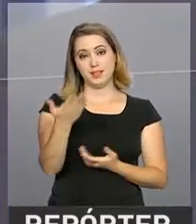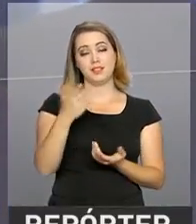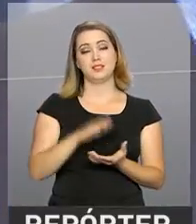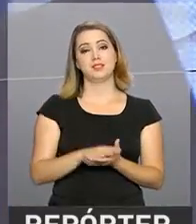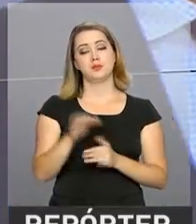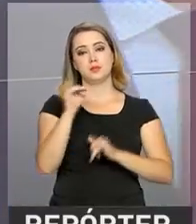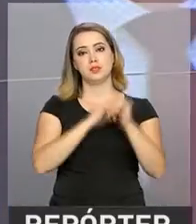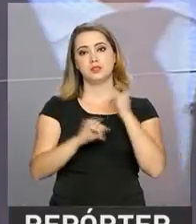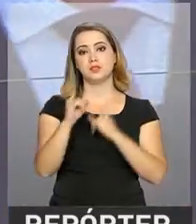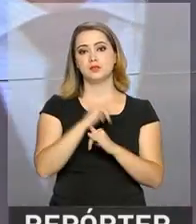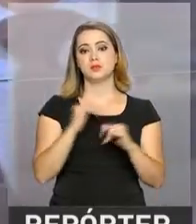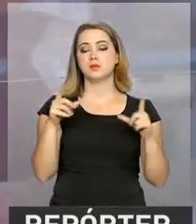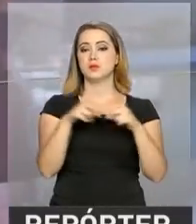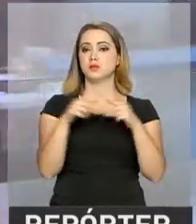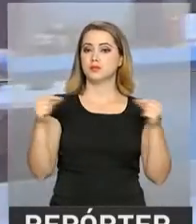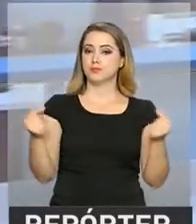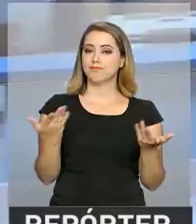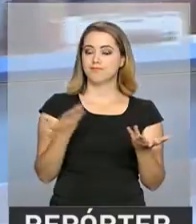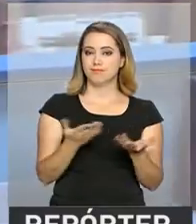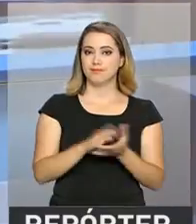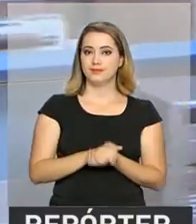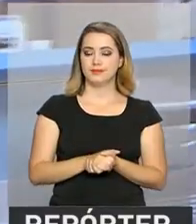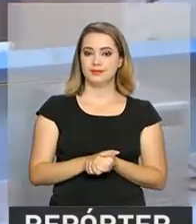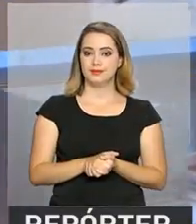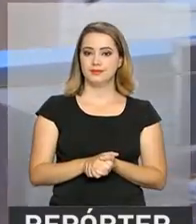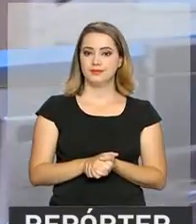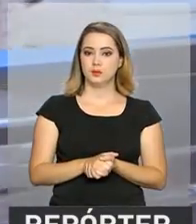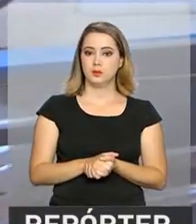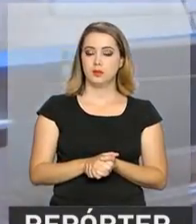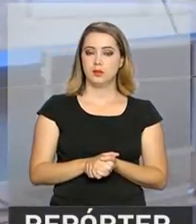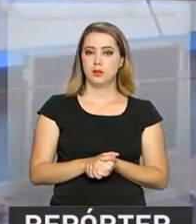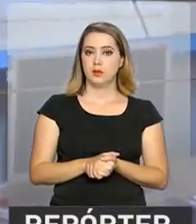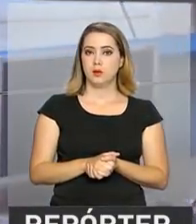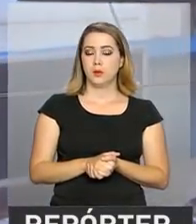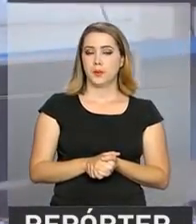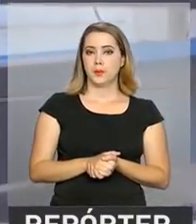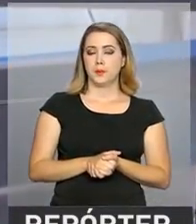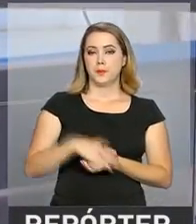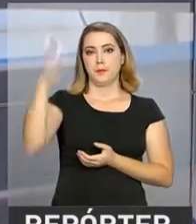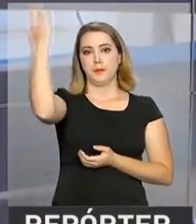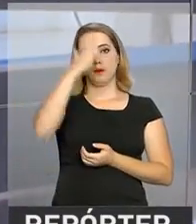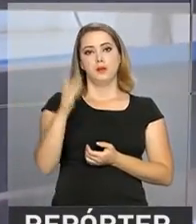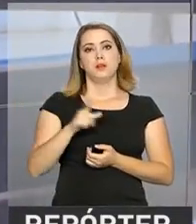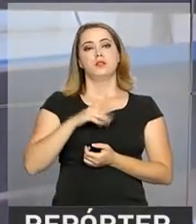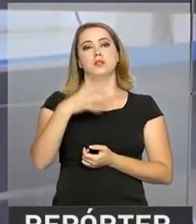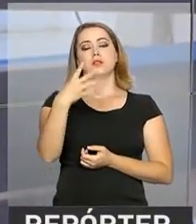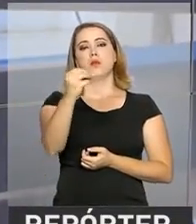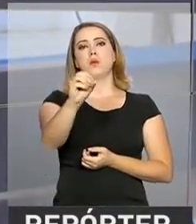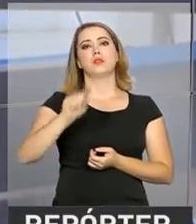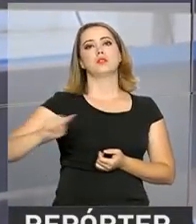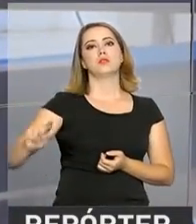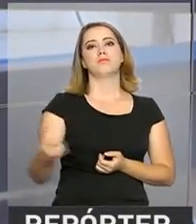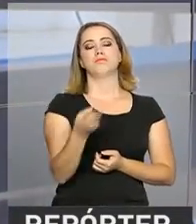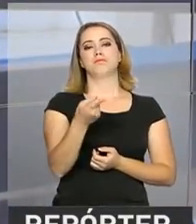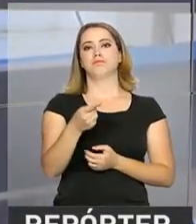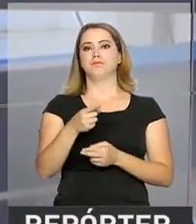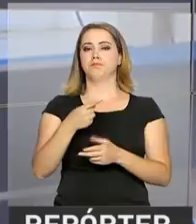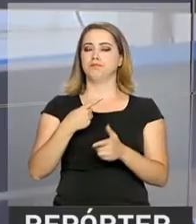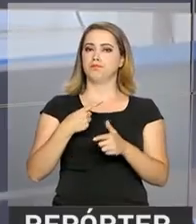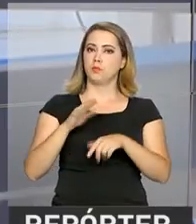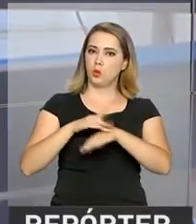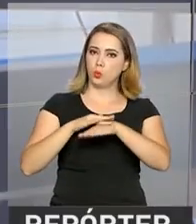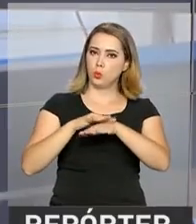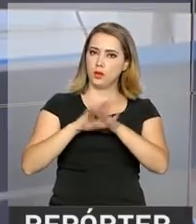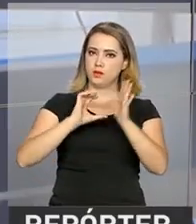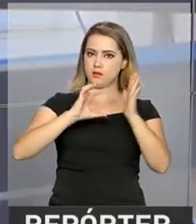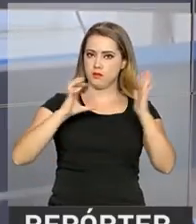pelas informações ao vivo aqui para a gente. E o Brasil registra cerca de 40 mil casos de AIDS a cada ano. Desde o início da